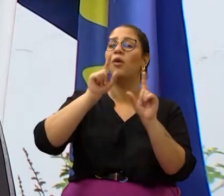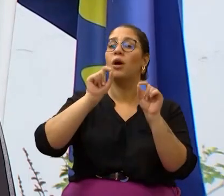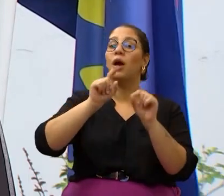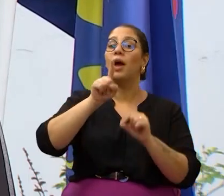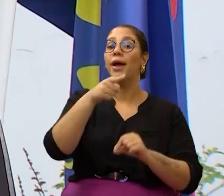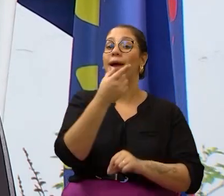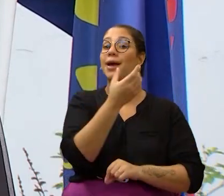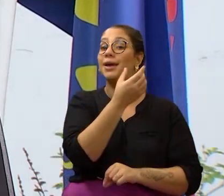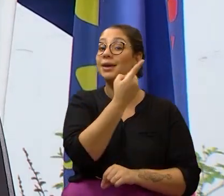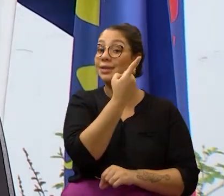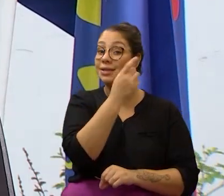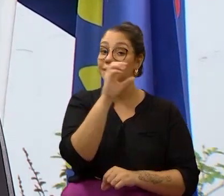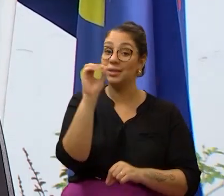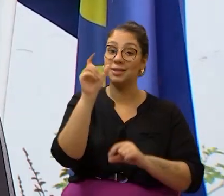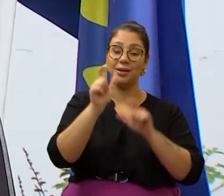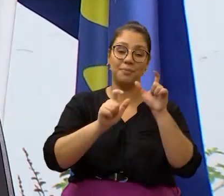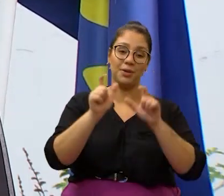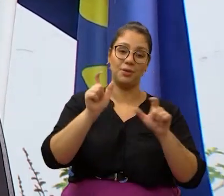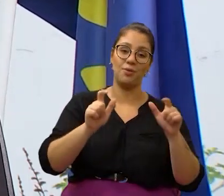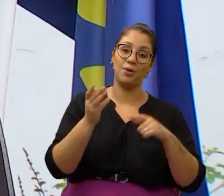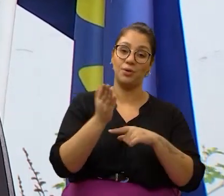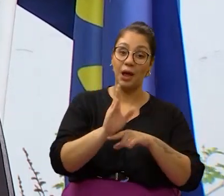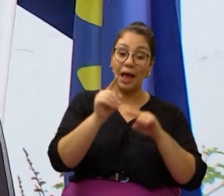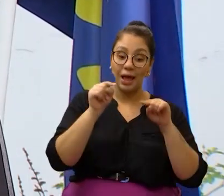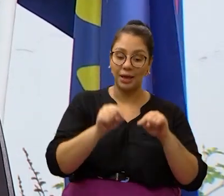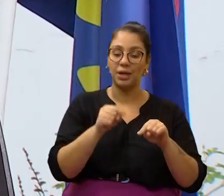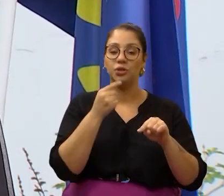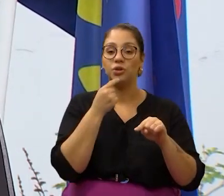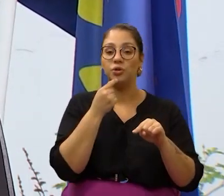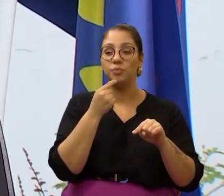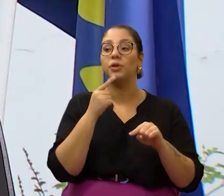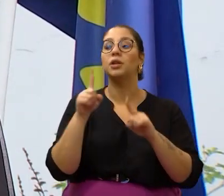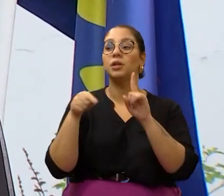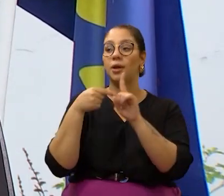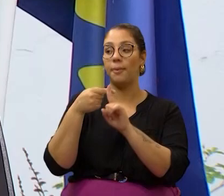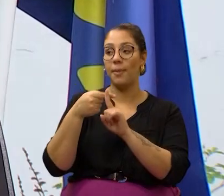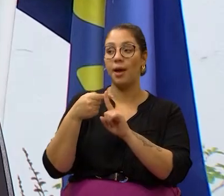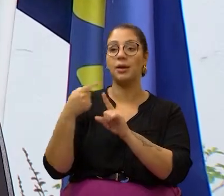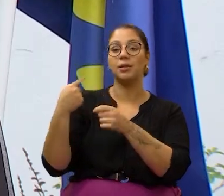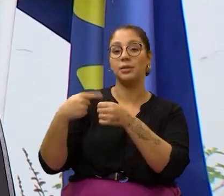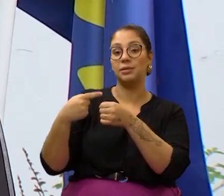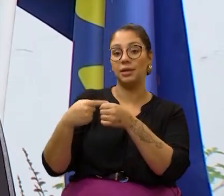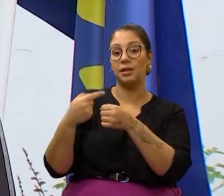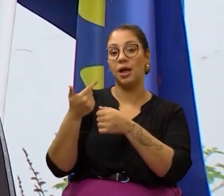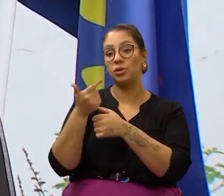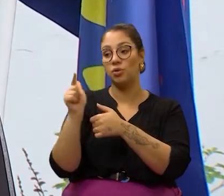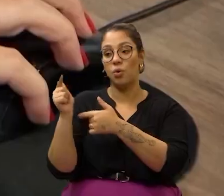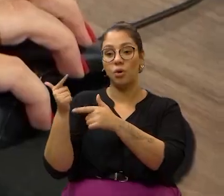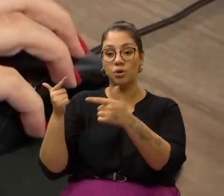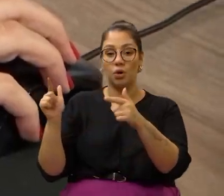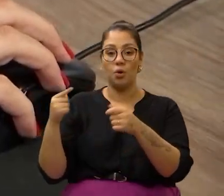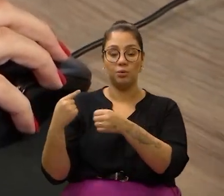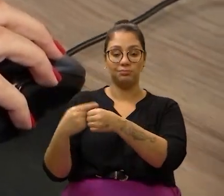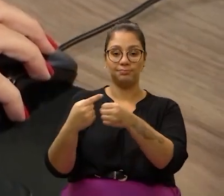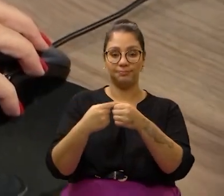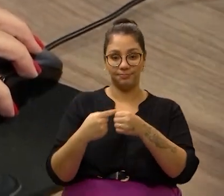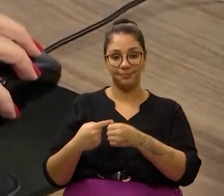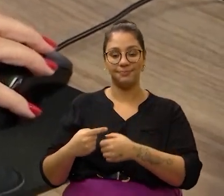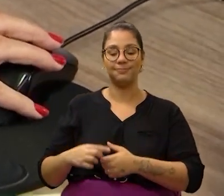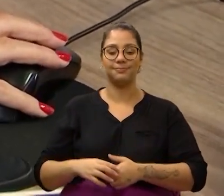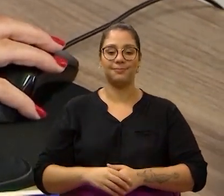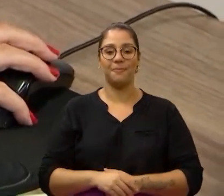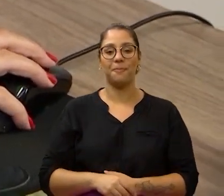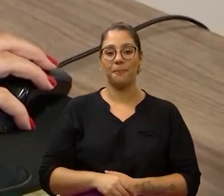100 pessoas, tanto de Campinas quanto das cidades vizinhas, se possível, tá?